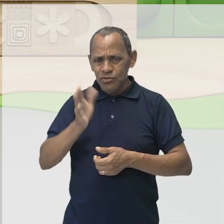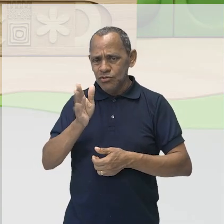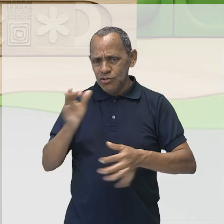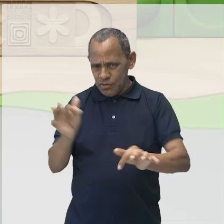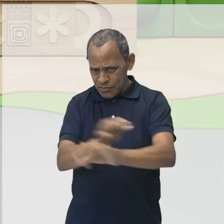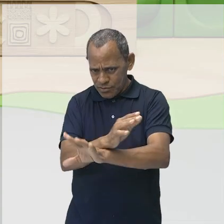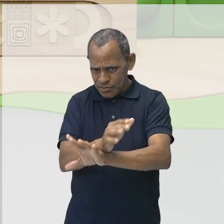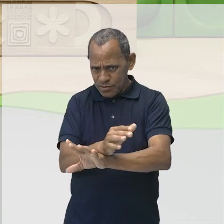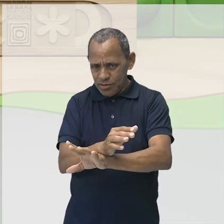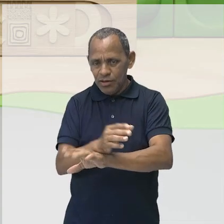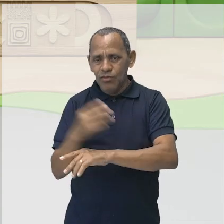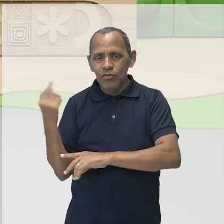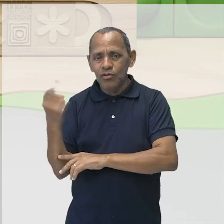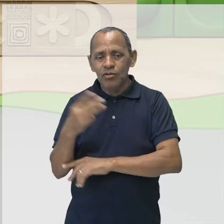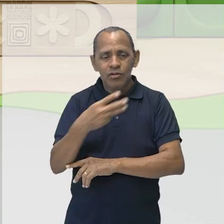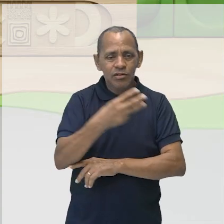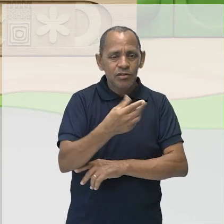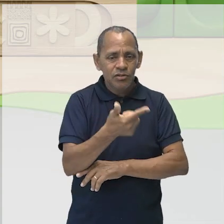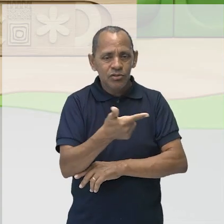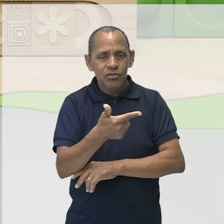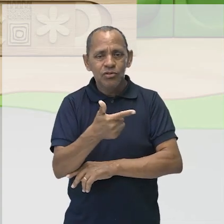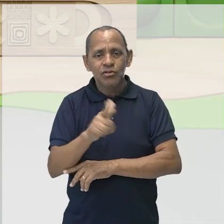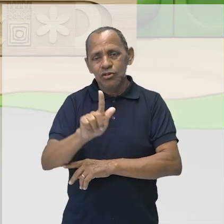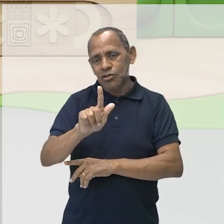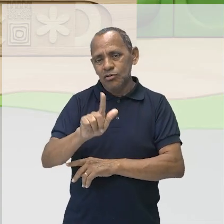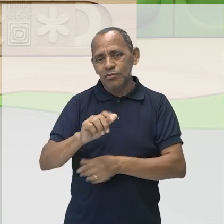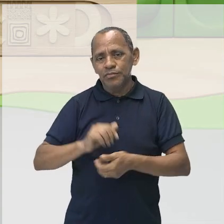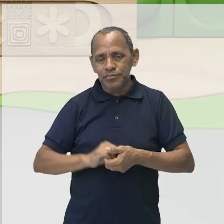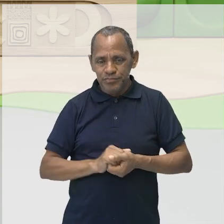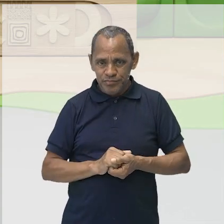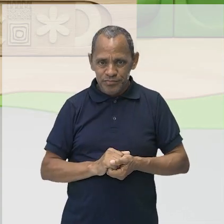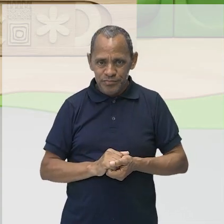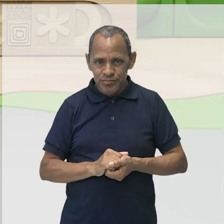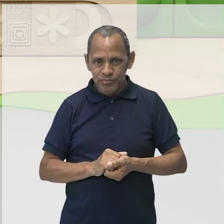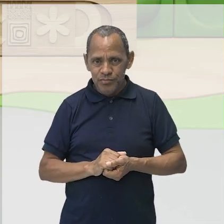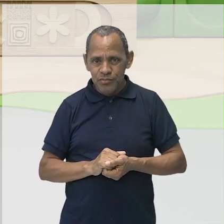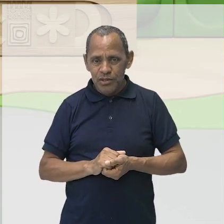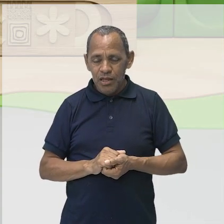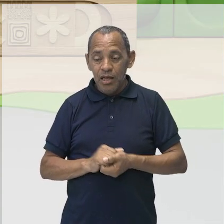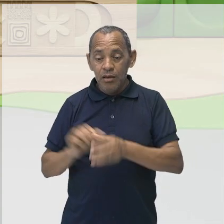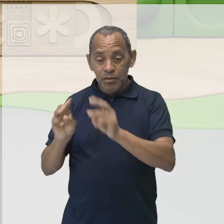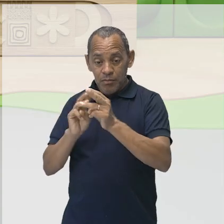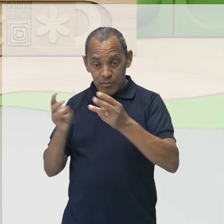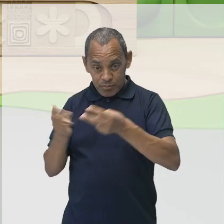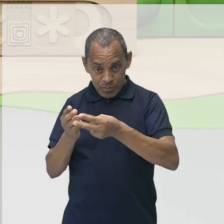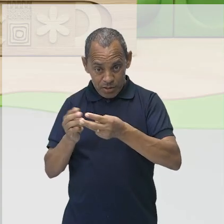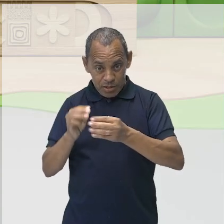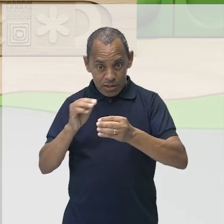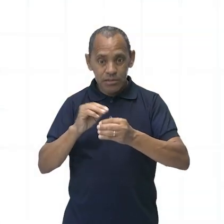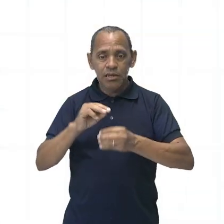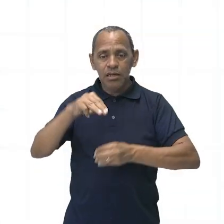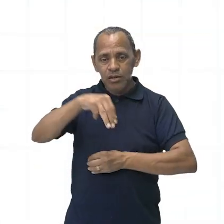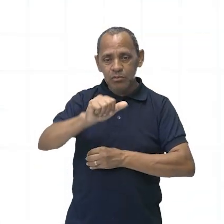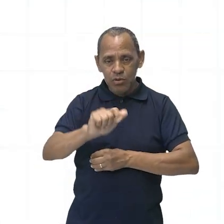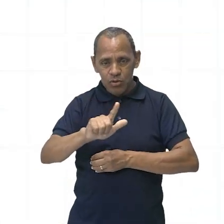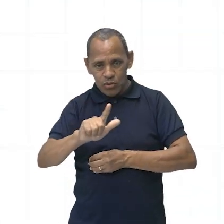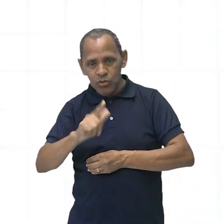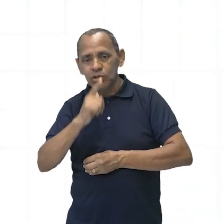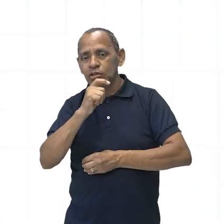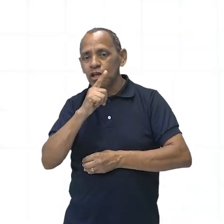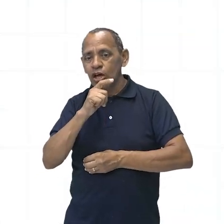de calcular esse valor, que é 32 gramas. Agora, vamos para a massa molar da água.